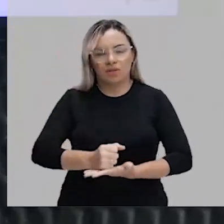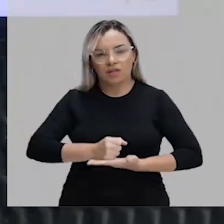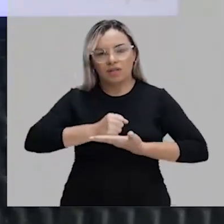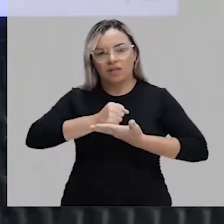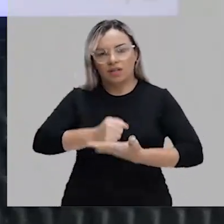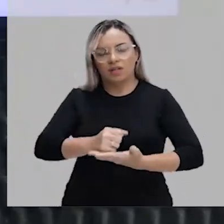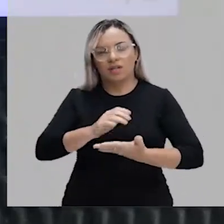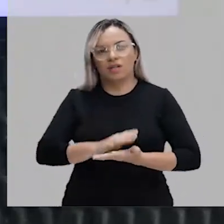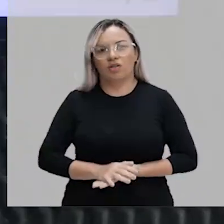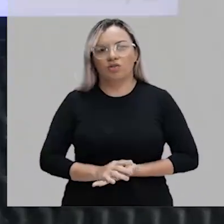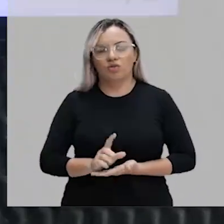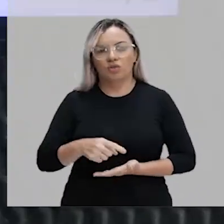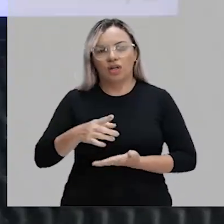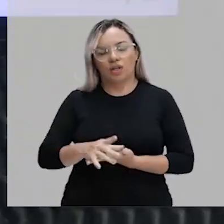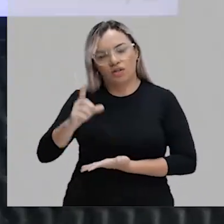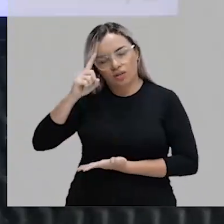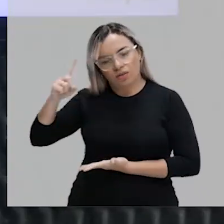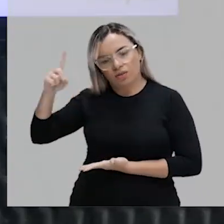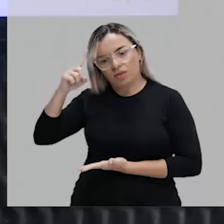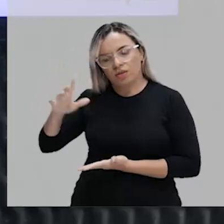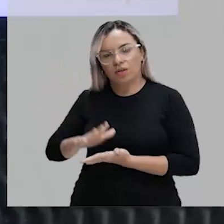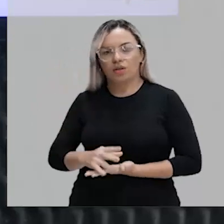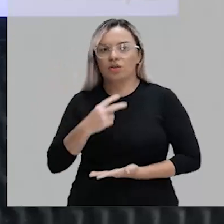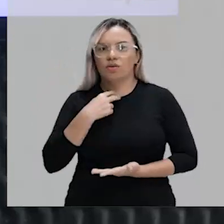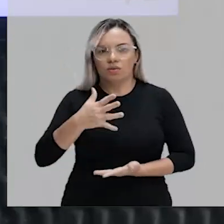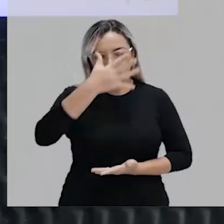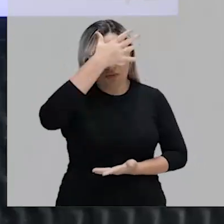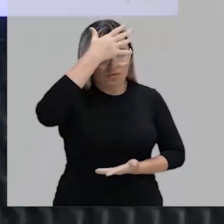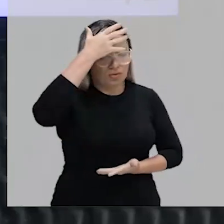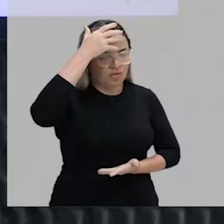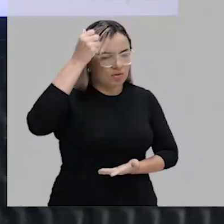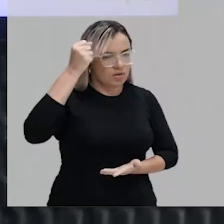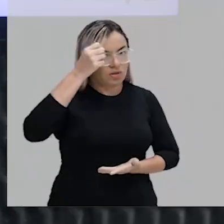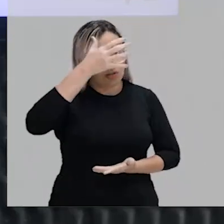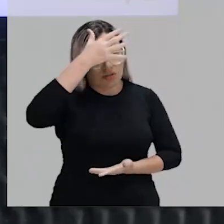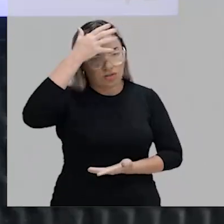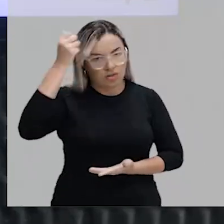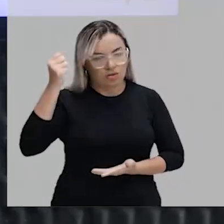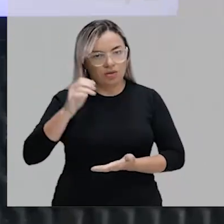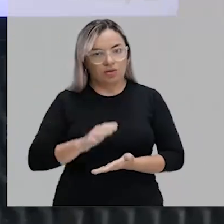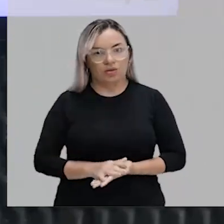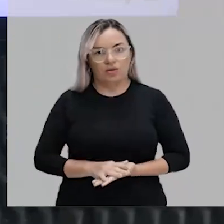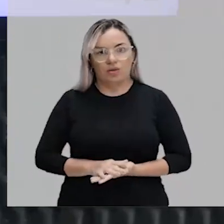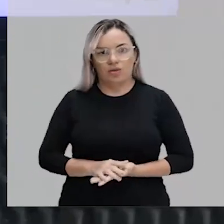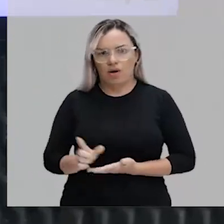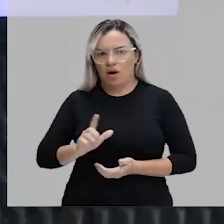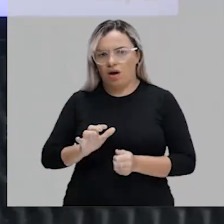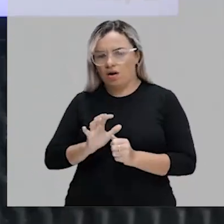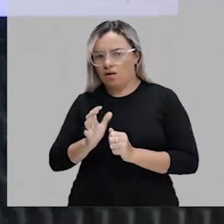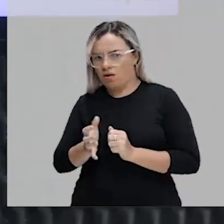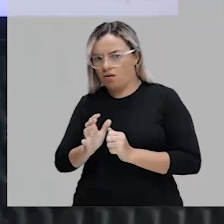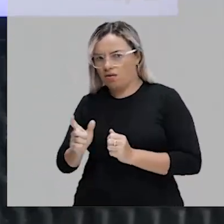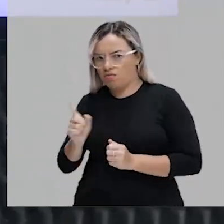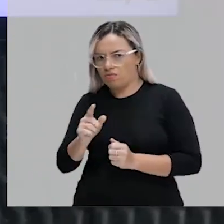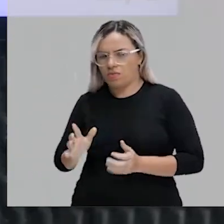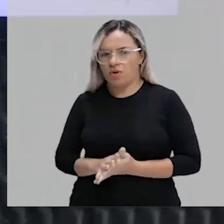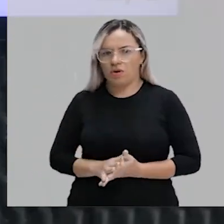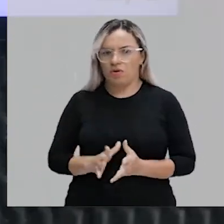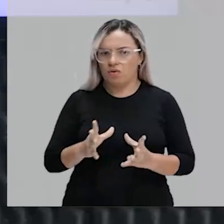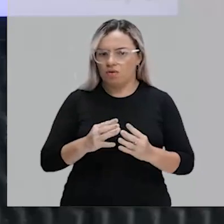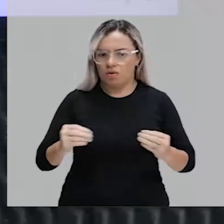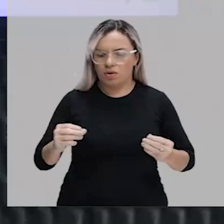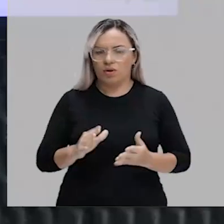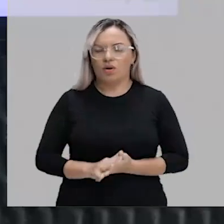não esquecendo que você que já está presencial não pode relaxar, tá? A Covid não acabou, tá, gente? A pandemia